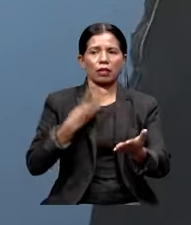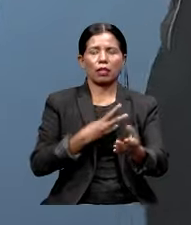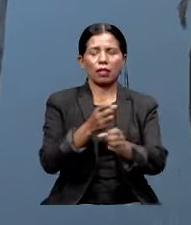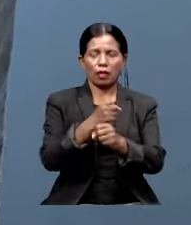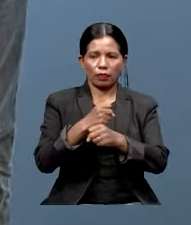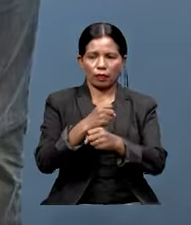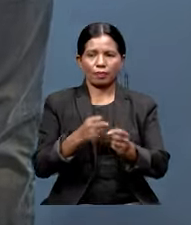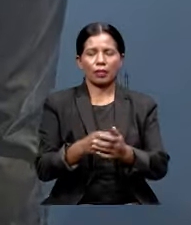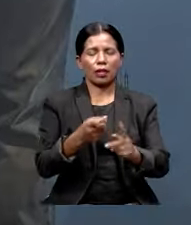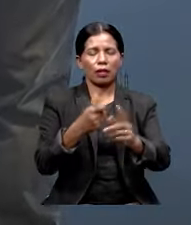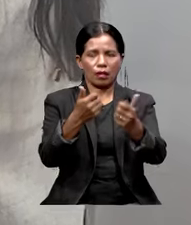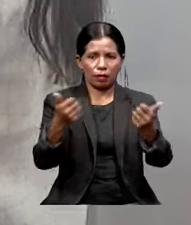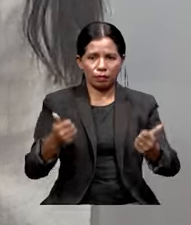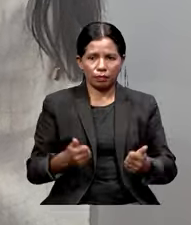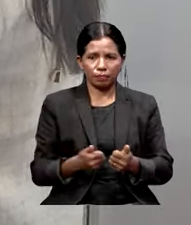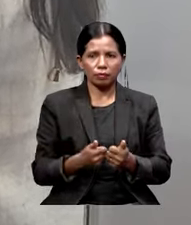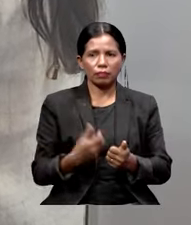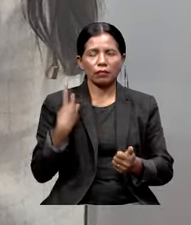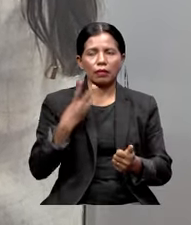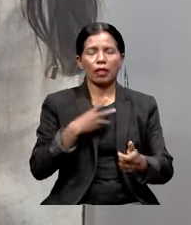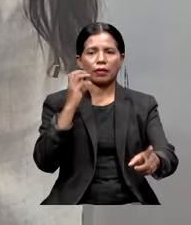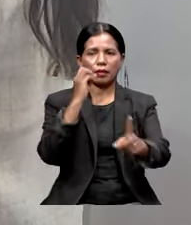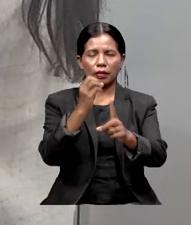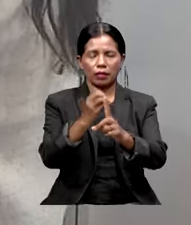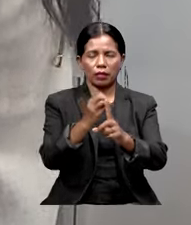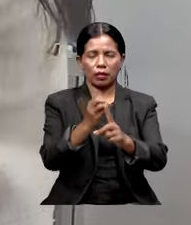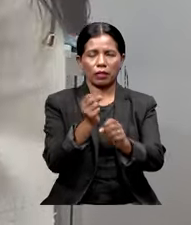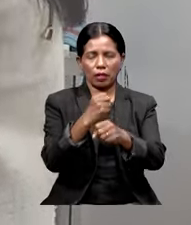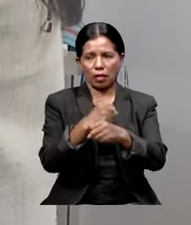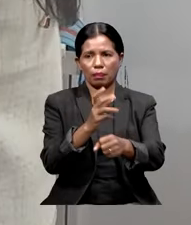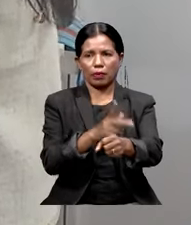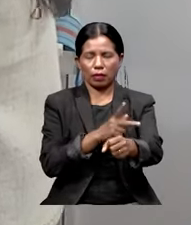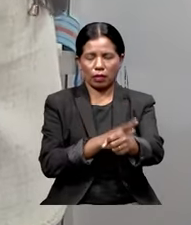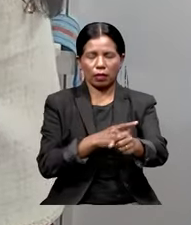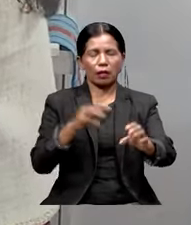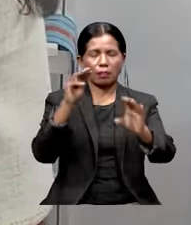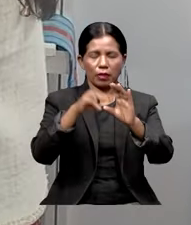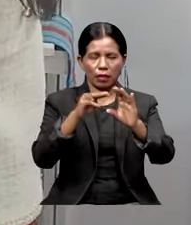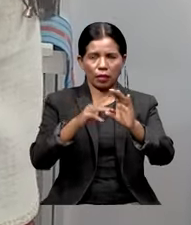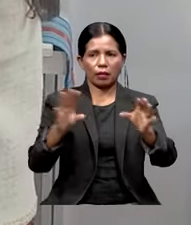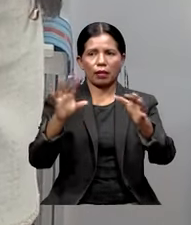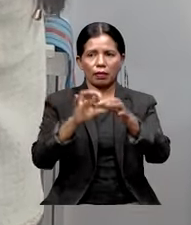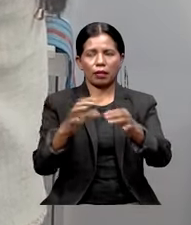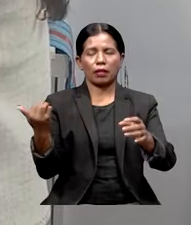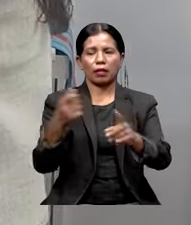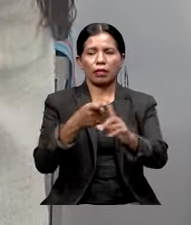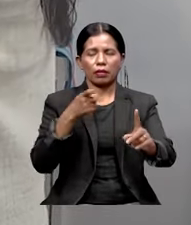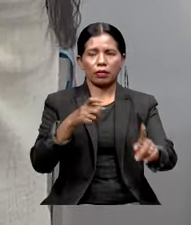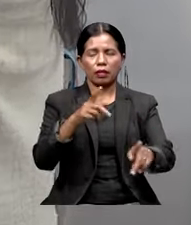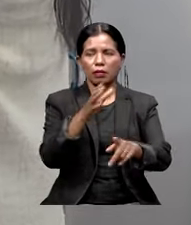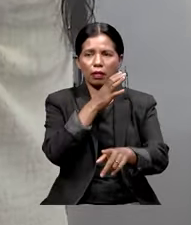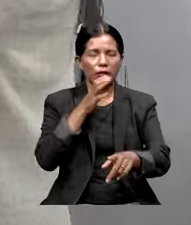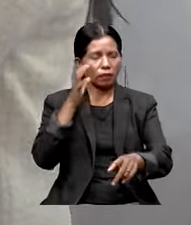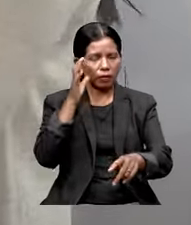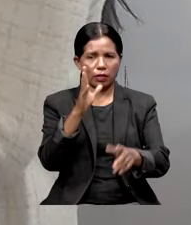hane san kare kusi asosiasa. Si. A minha objetivo é ter belo hale mercadoria para minha membro, os café culturas, não